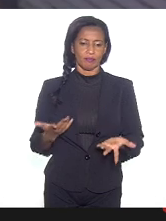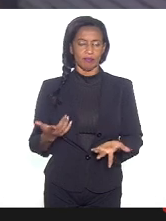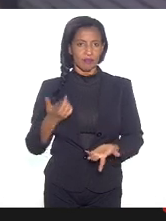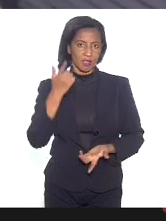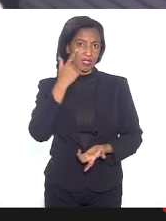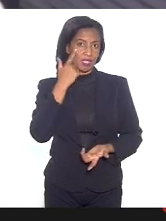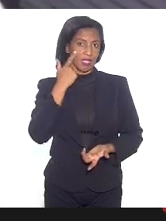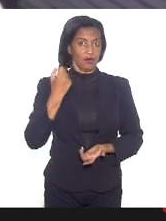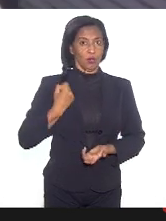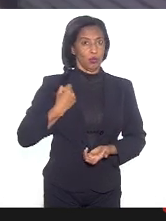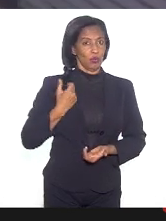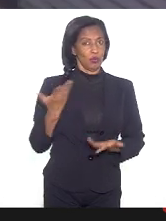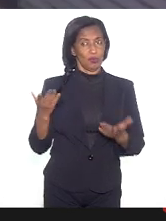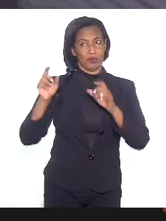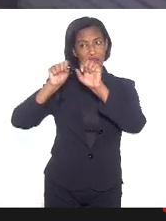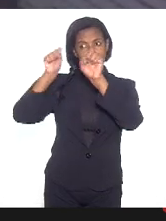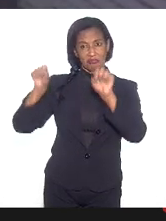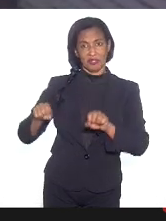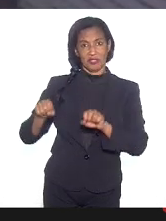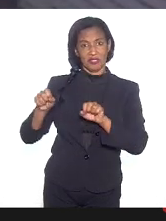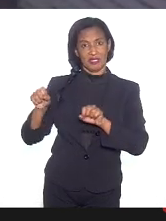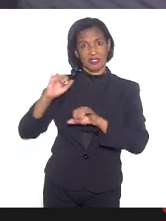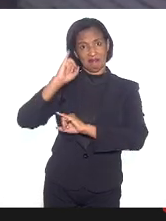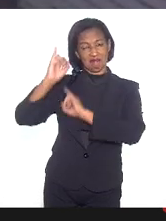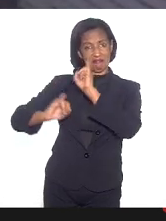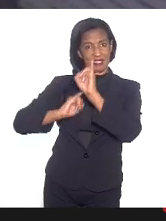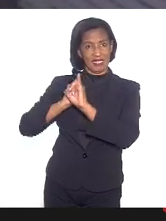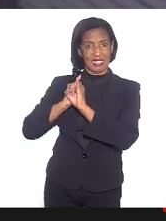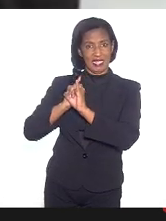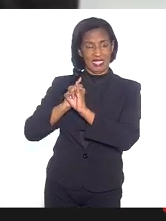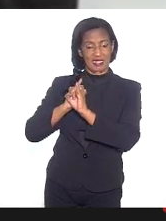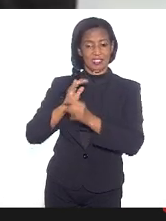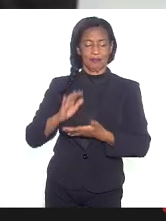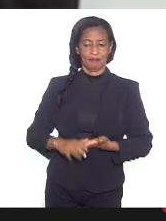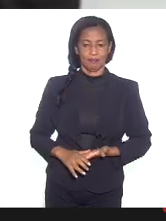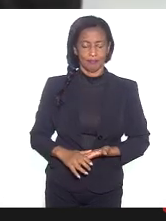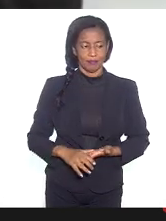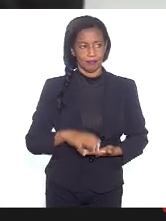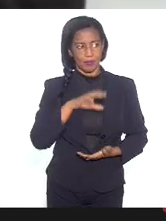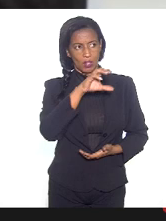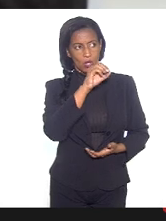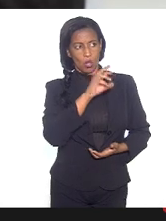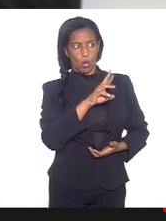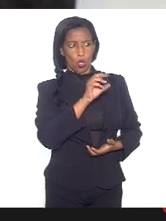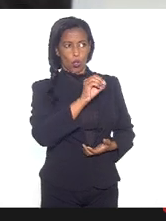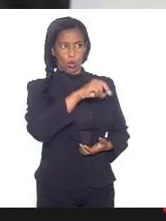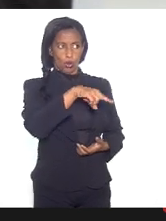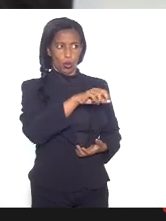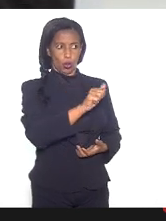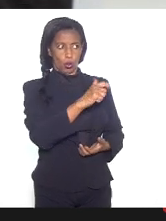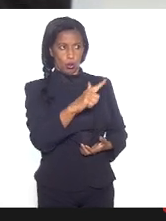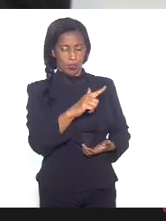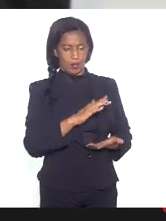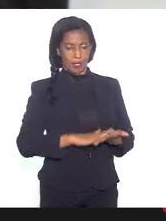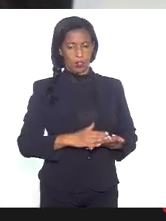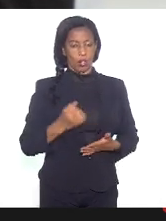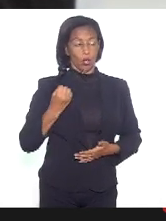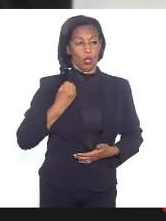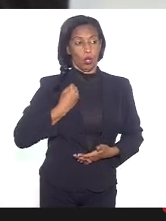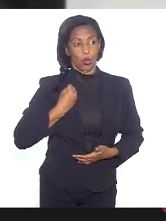que ver o número aqui no sistema para passar para o senhor o número exato. Coronel Polito, esse número é discrepante. No número de 2018